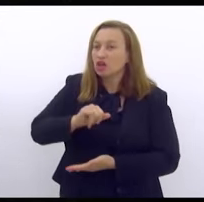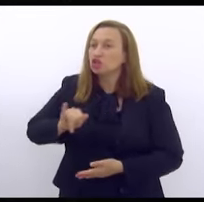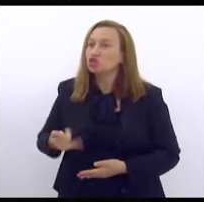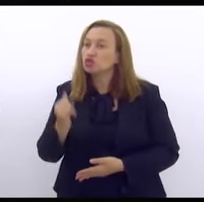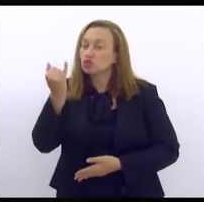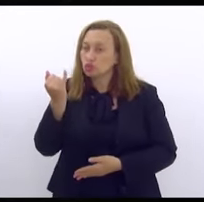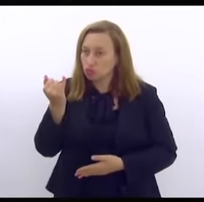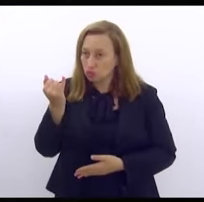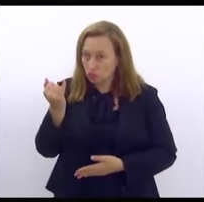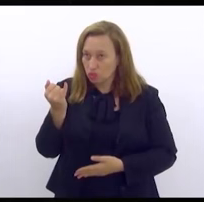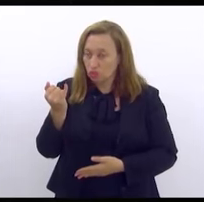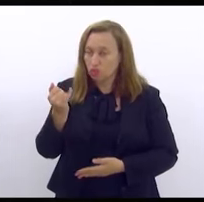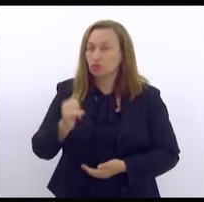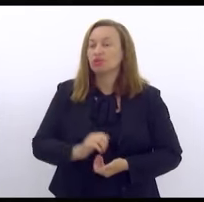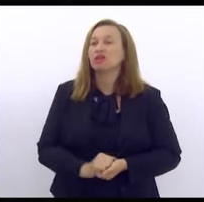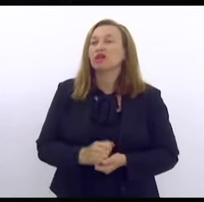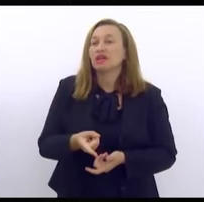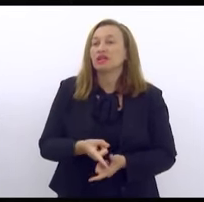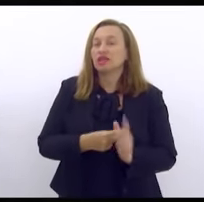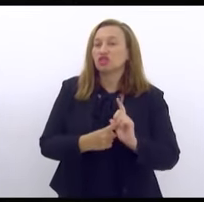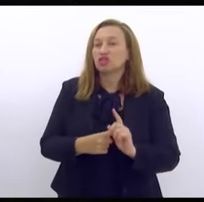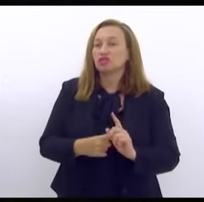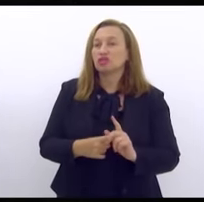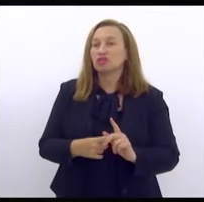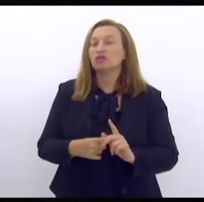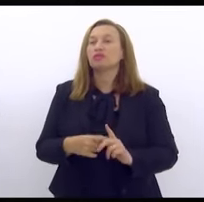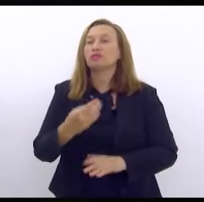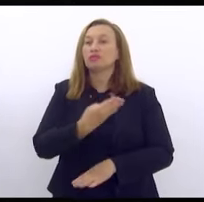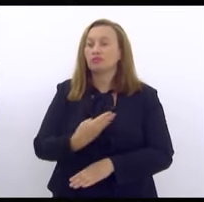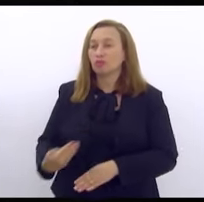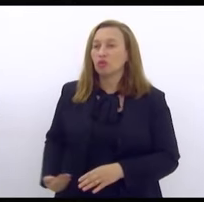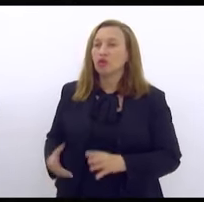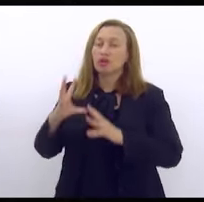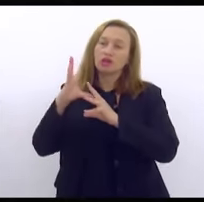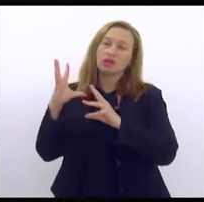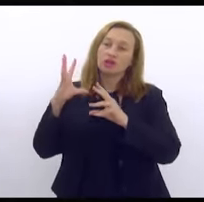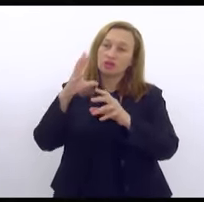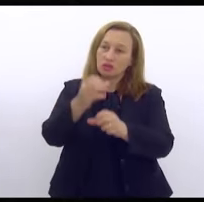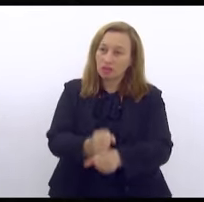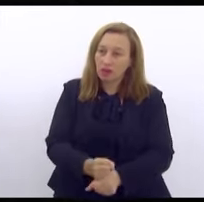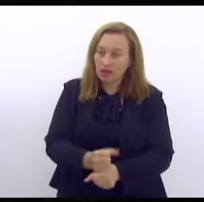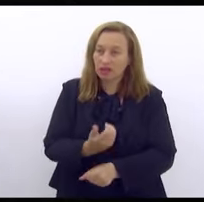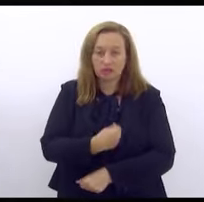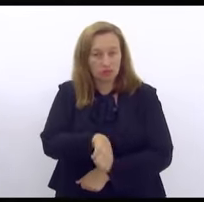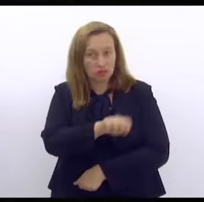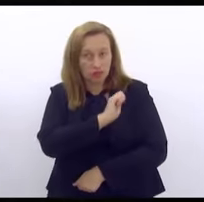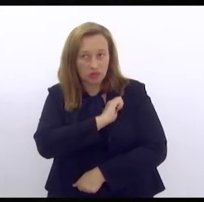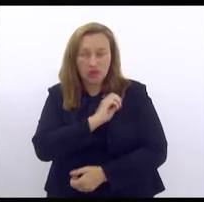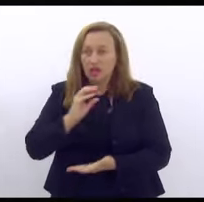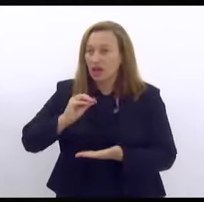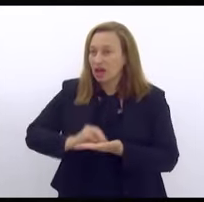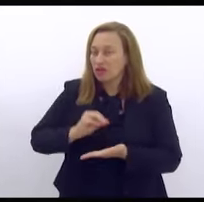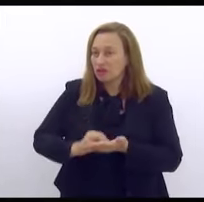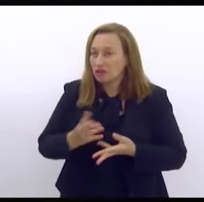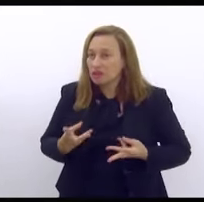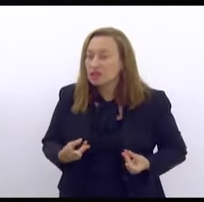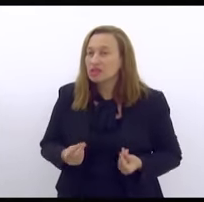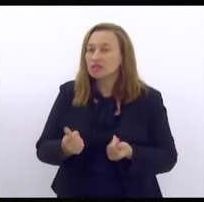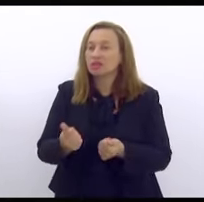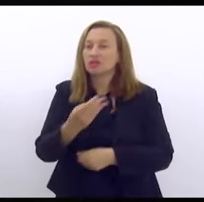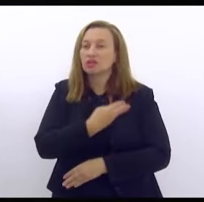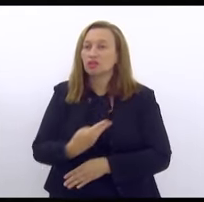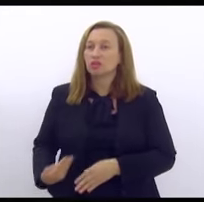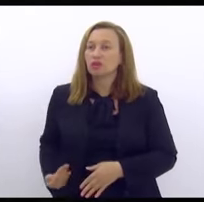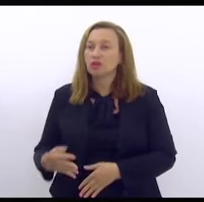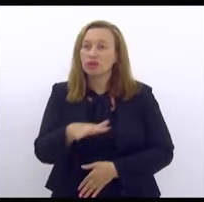e partes consideráveis da dívida pública, o que, somado à renúncia fiscal e à falta de sensibilidade do governo para